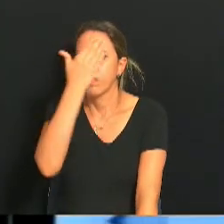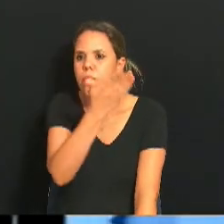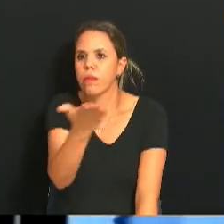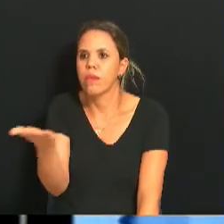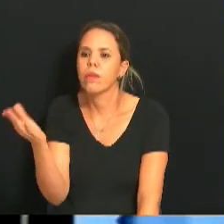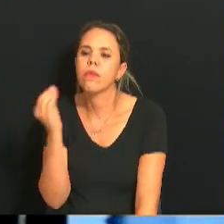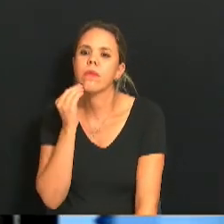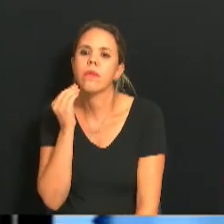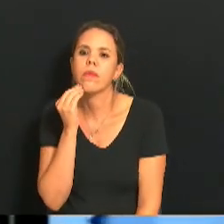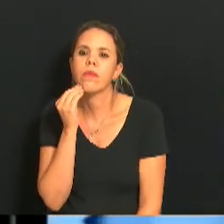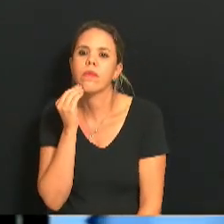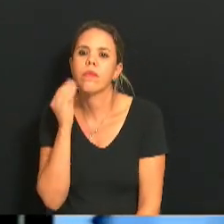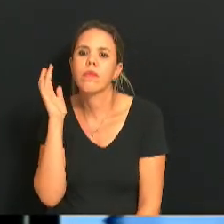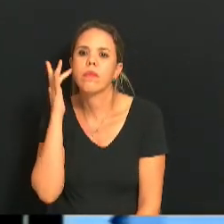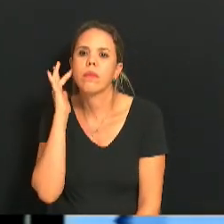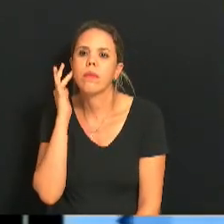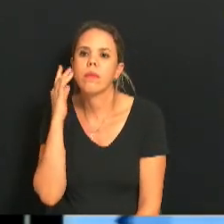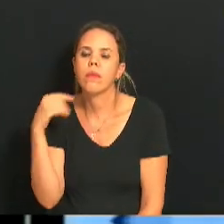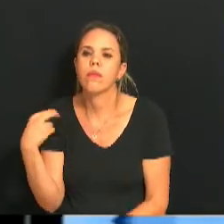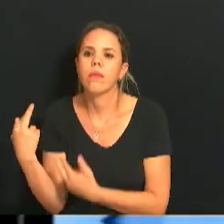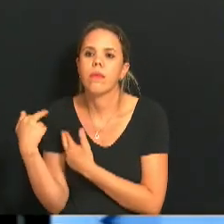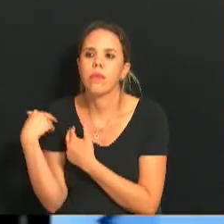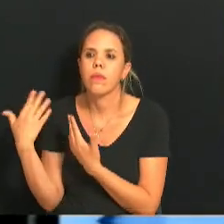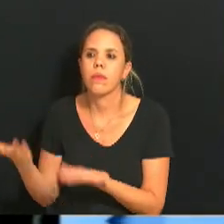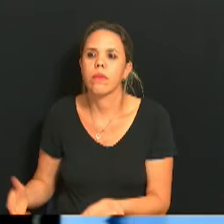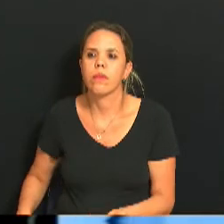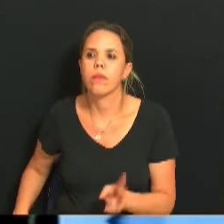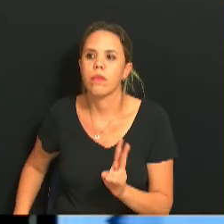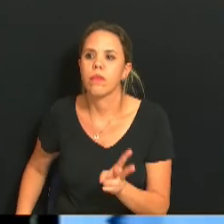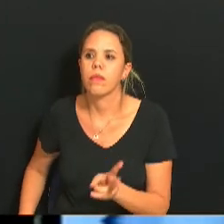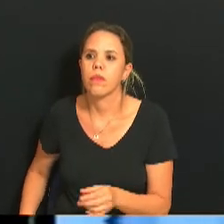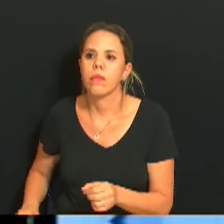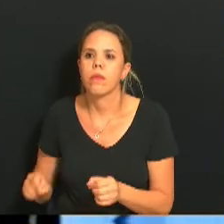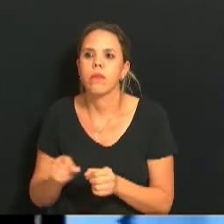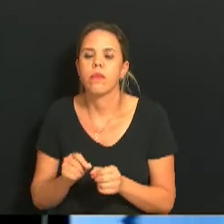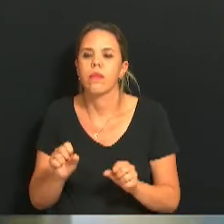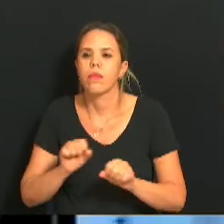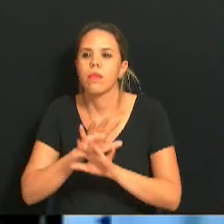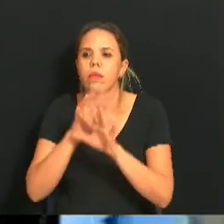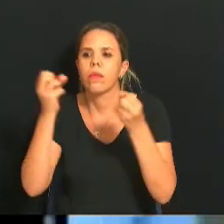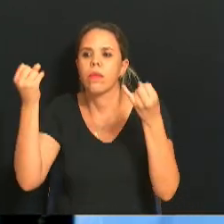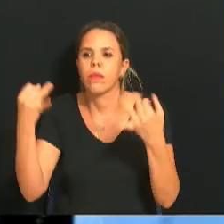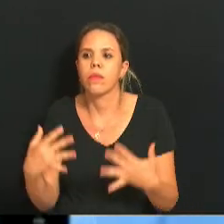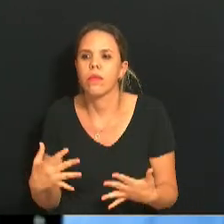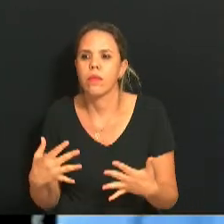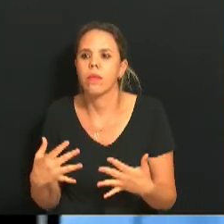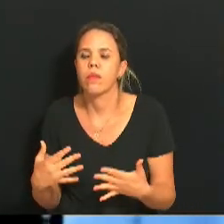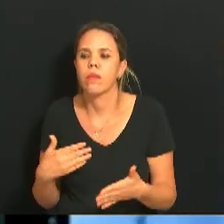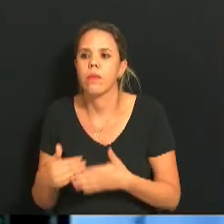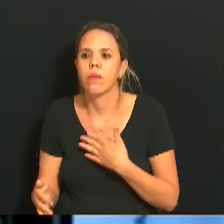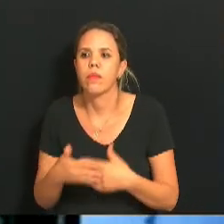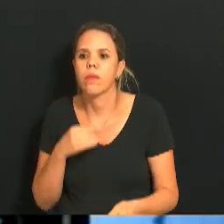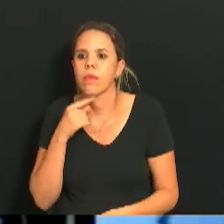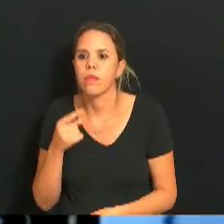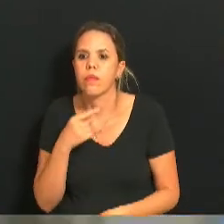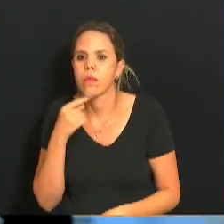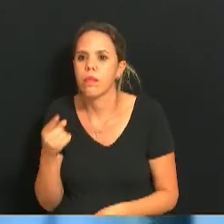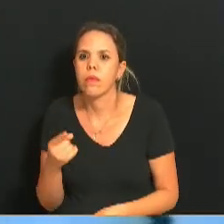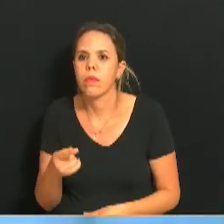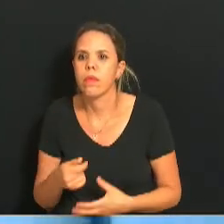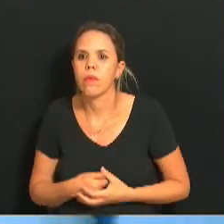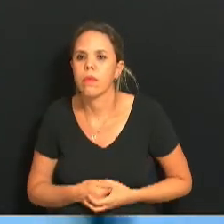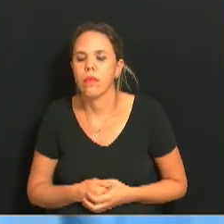oportunidade eu acho que cabe a gente sempre fazer todos os esclarecimentos mesmo qualquer dúvida que tem arriscado